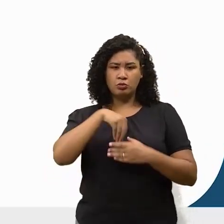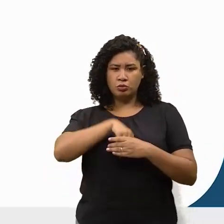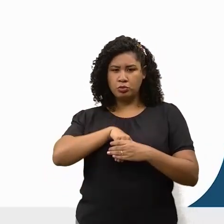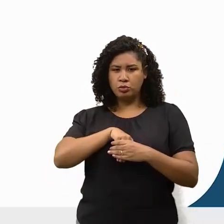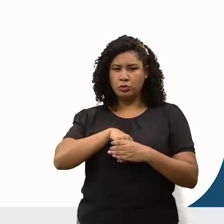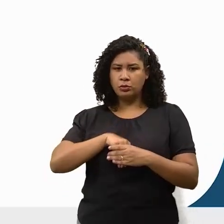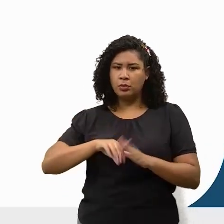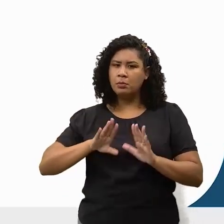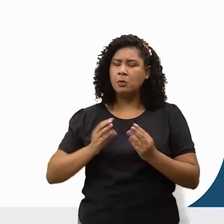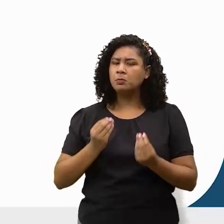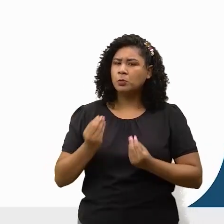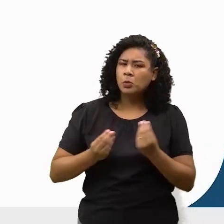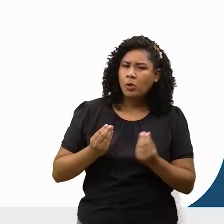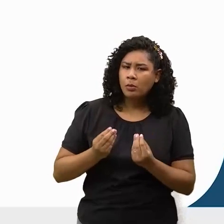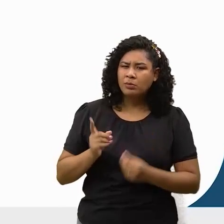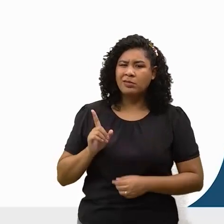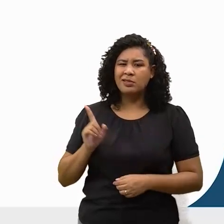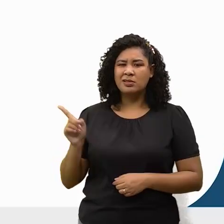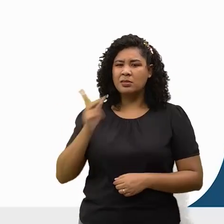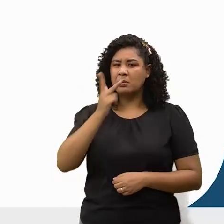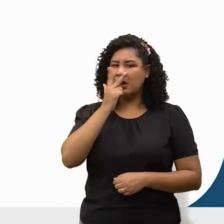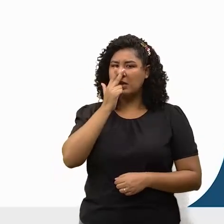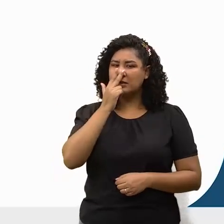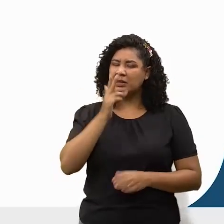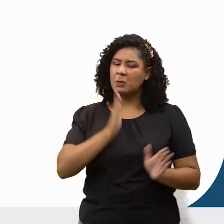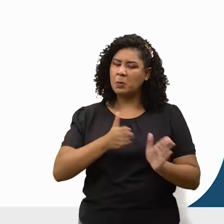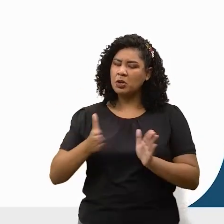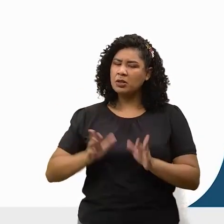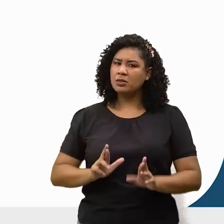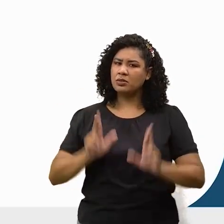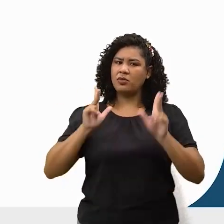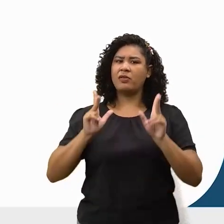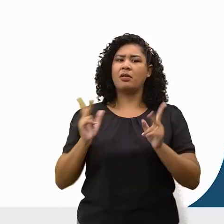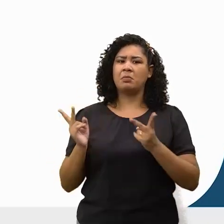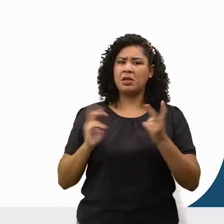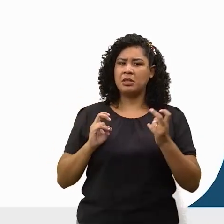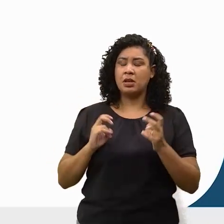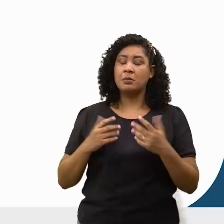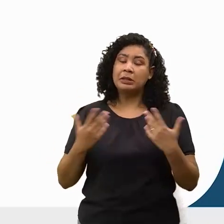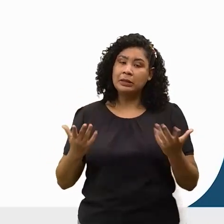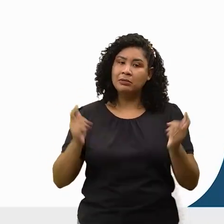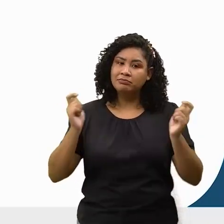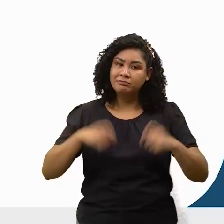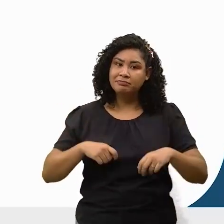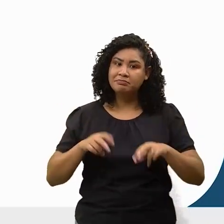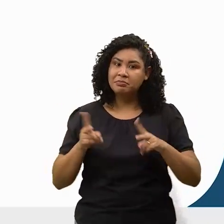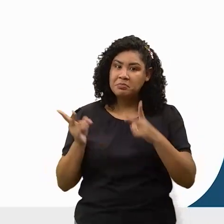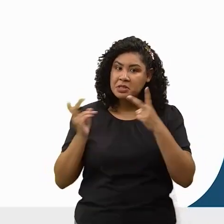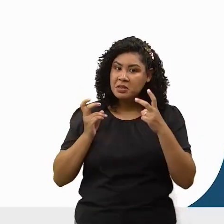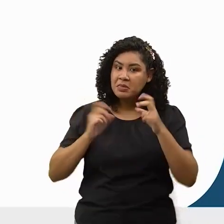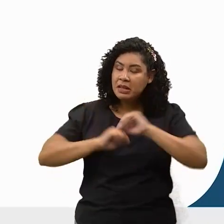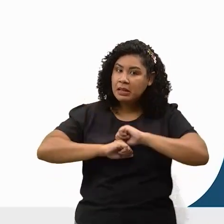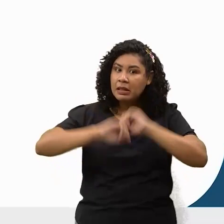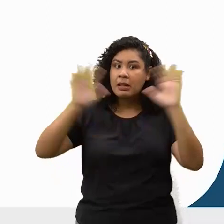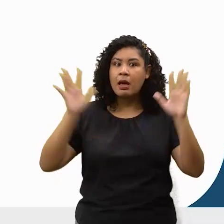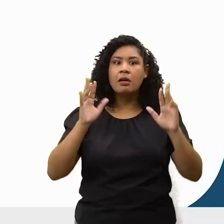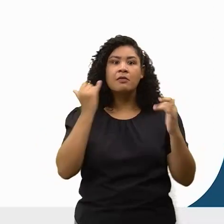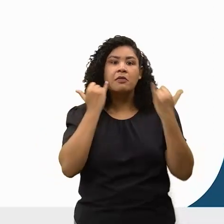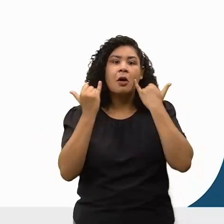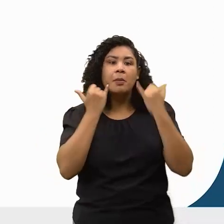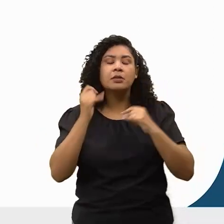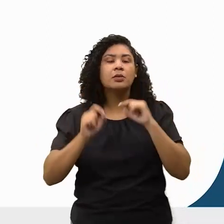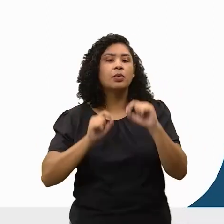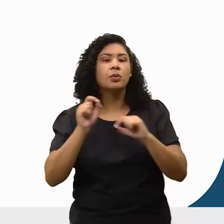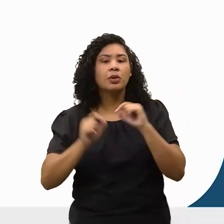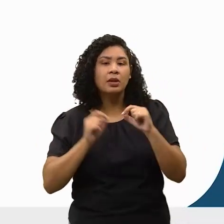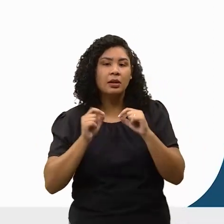A homeostase já é um processo fora parte, ó. Então, claramente, galera, o que é perceptível é que